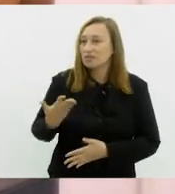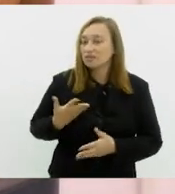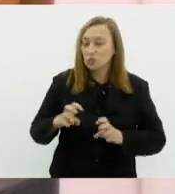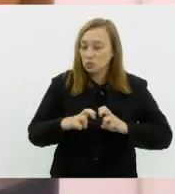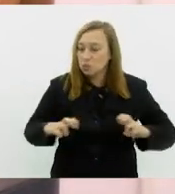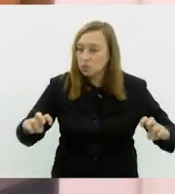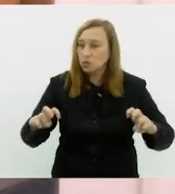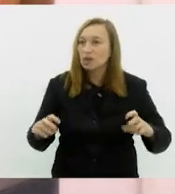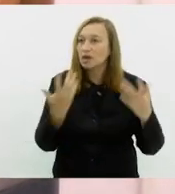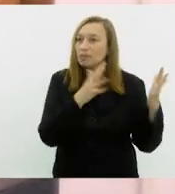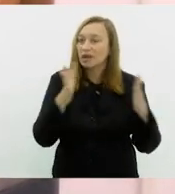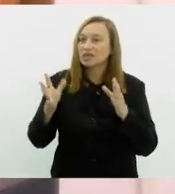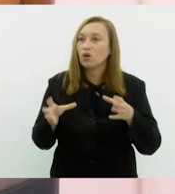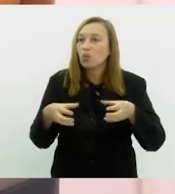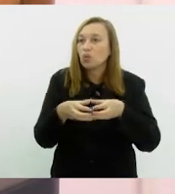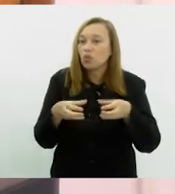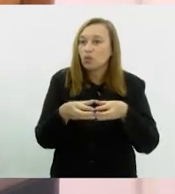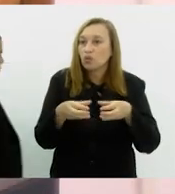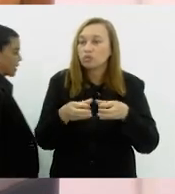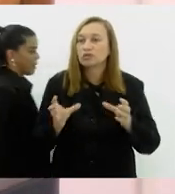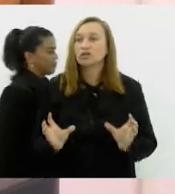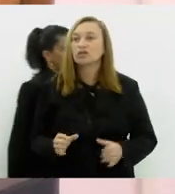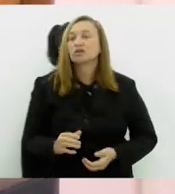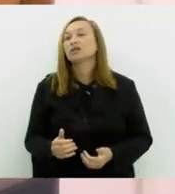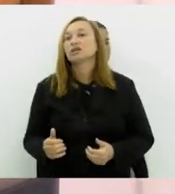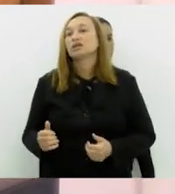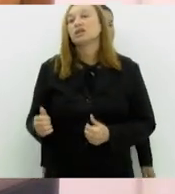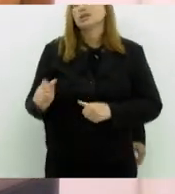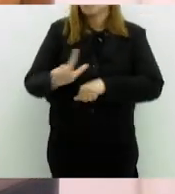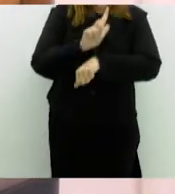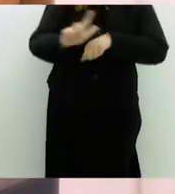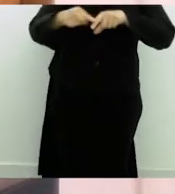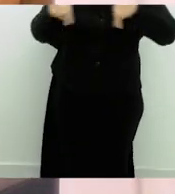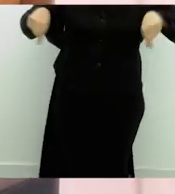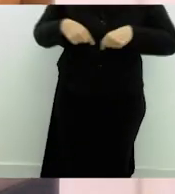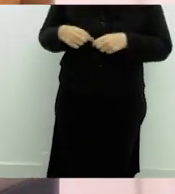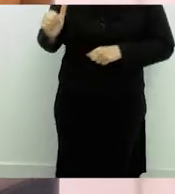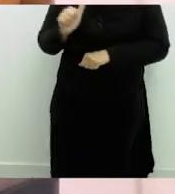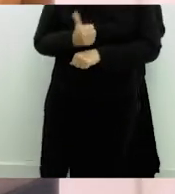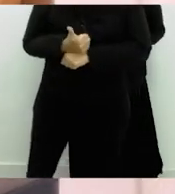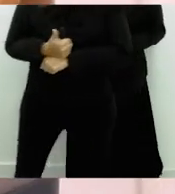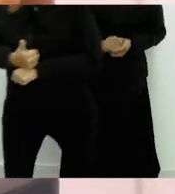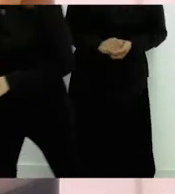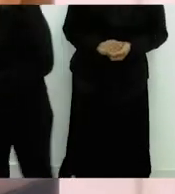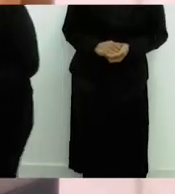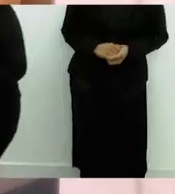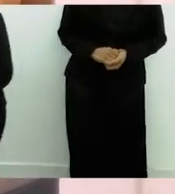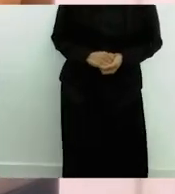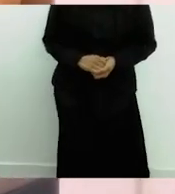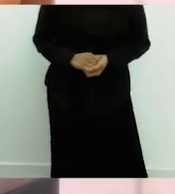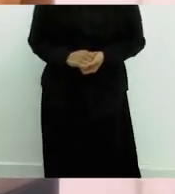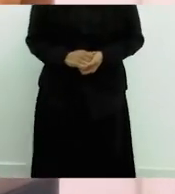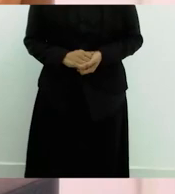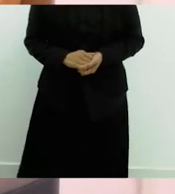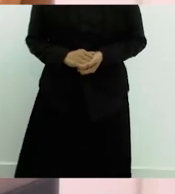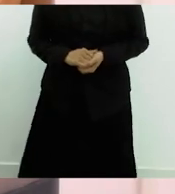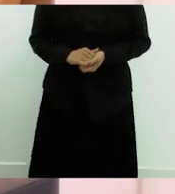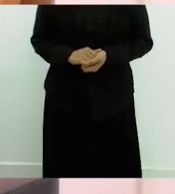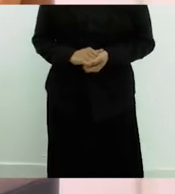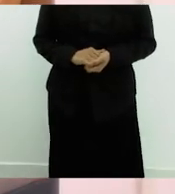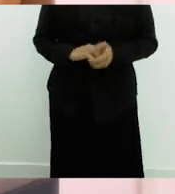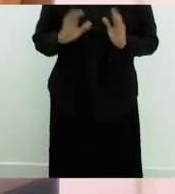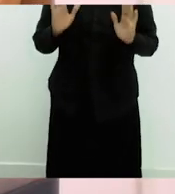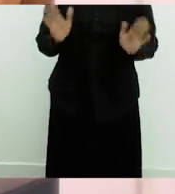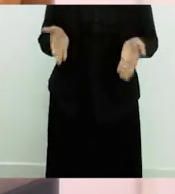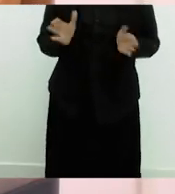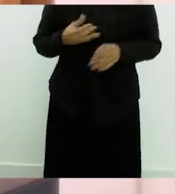mesa, parabenizar a equipe da comissão da Sala Lilás, falando aqui do lugar de alguém que já fez parte dessa construção. Então, foi